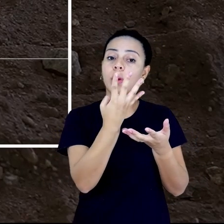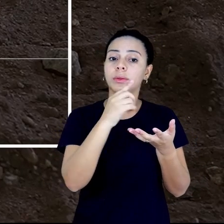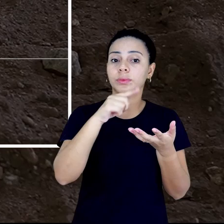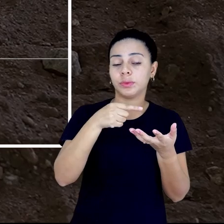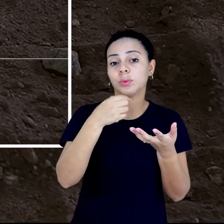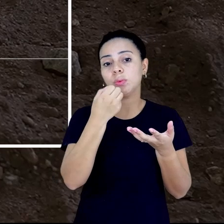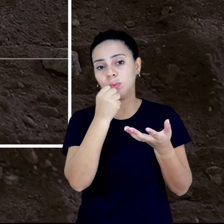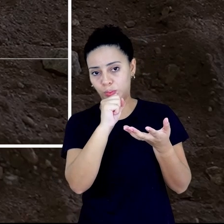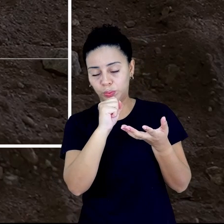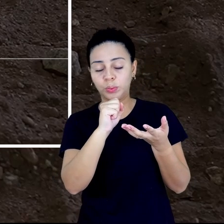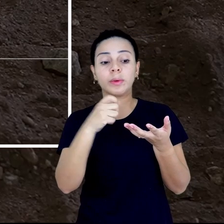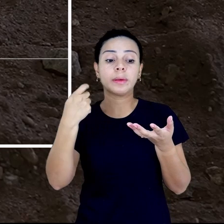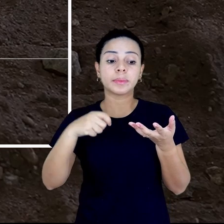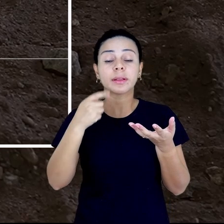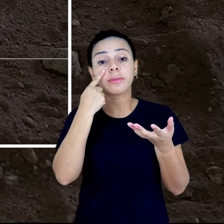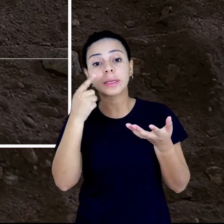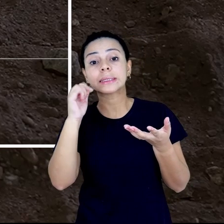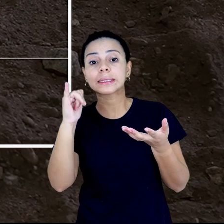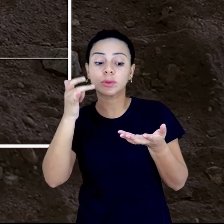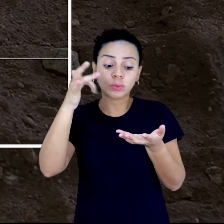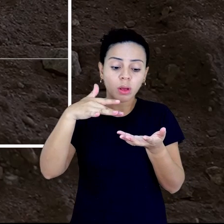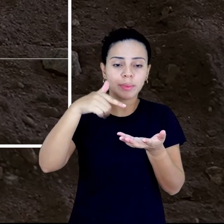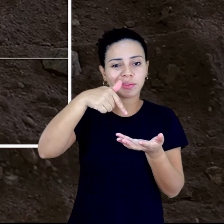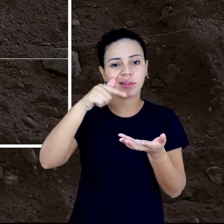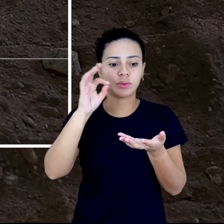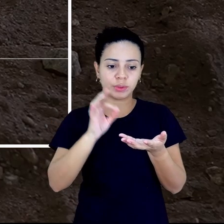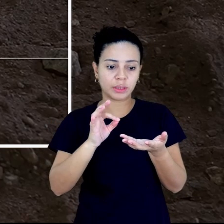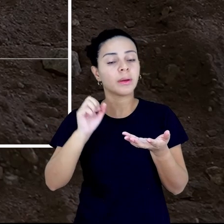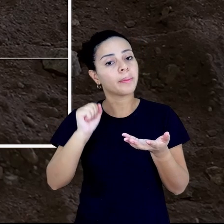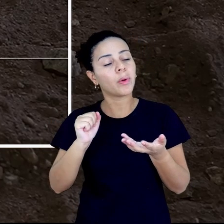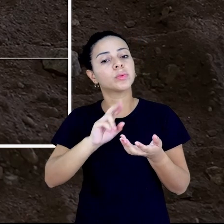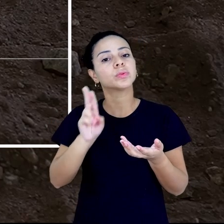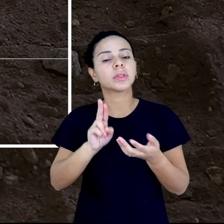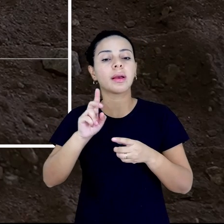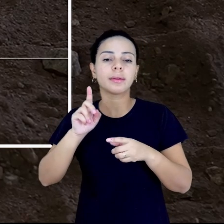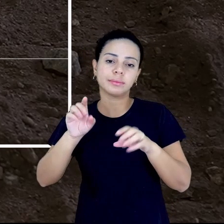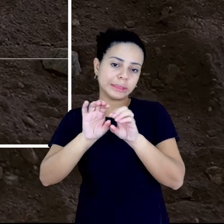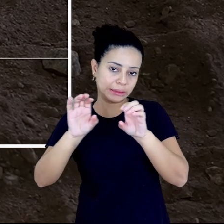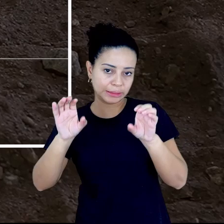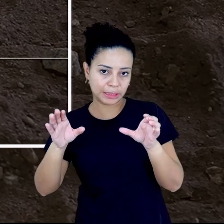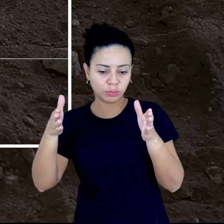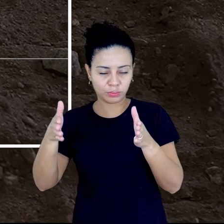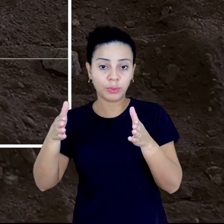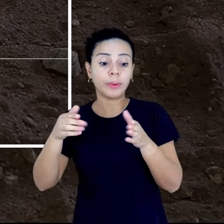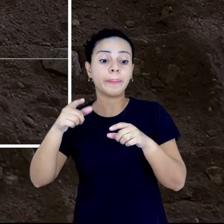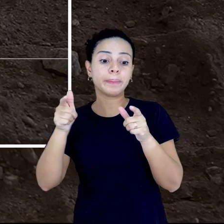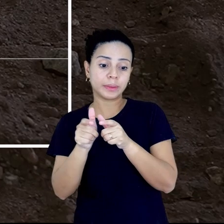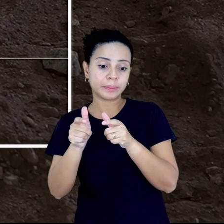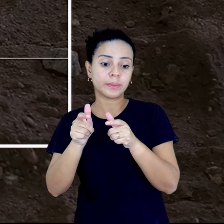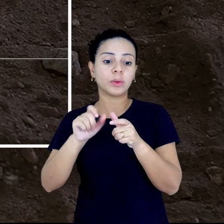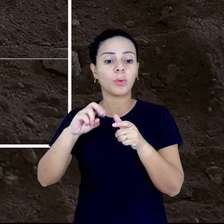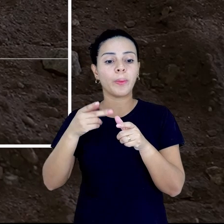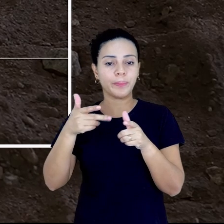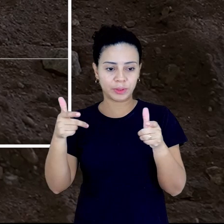for inferior a 7%, pode ser utilizado o cilindro pequeno ou grande e o material retido pode ser